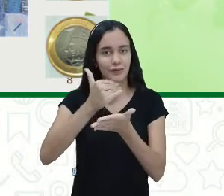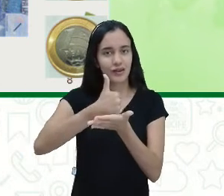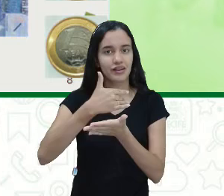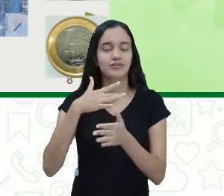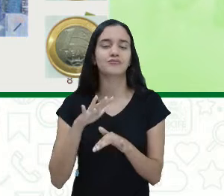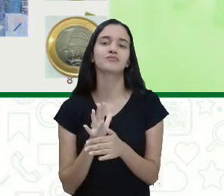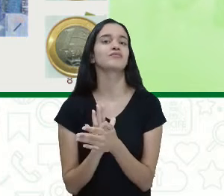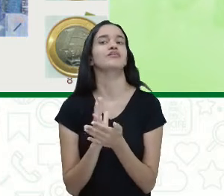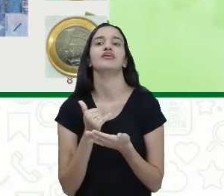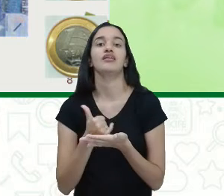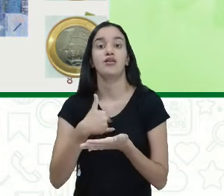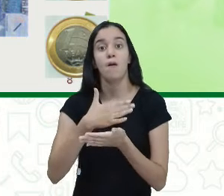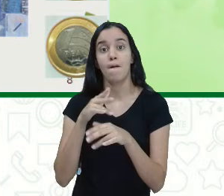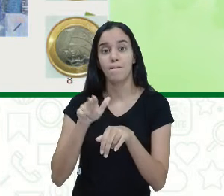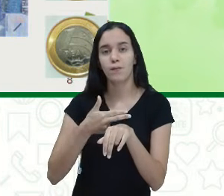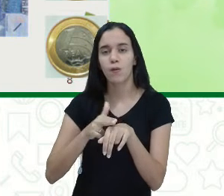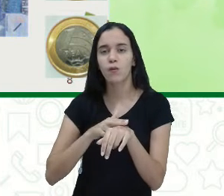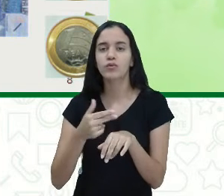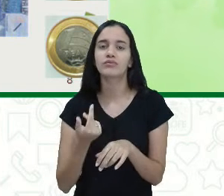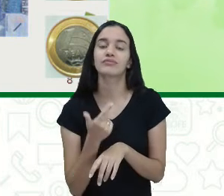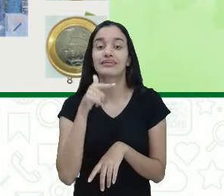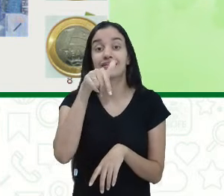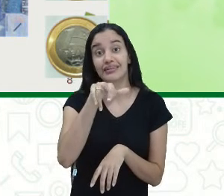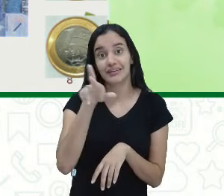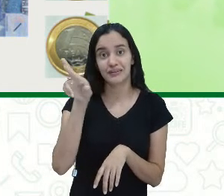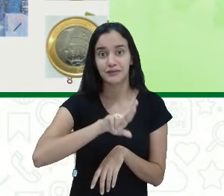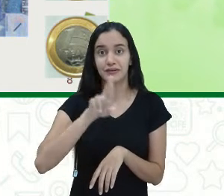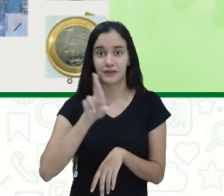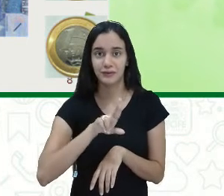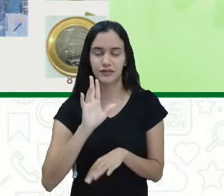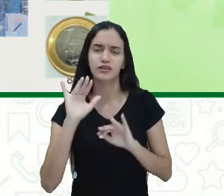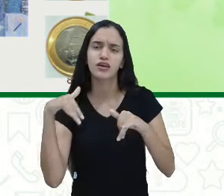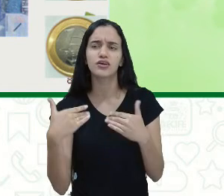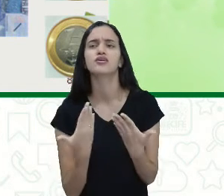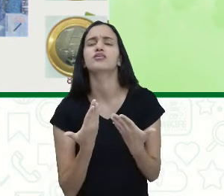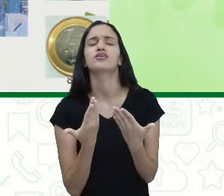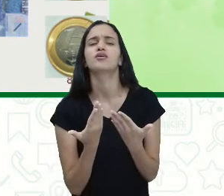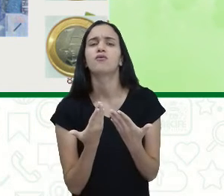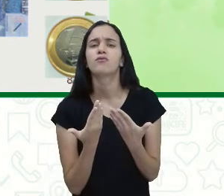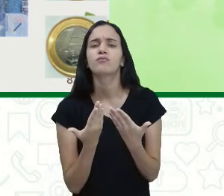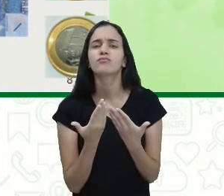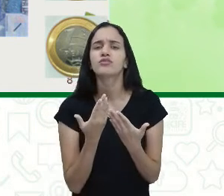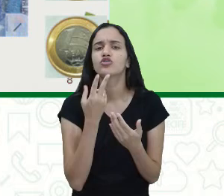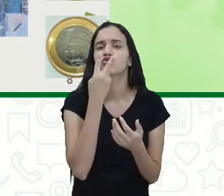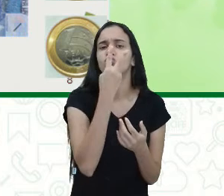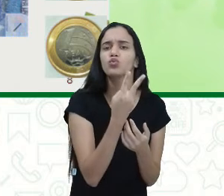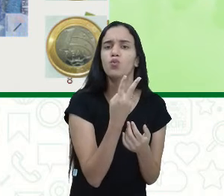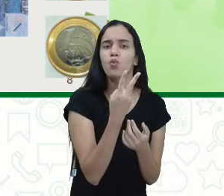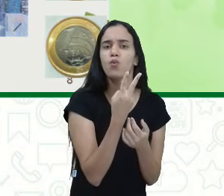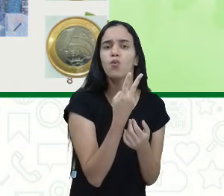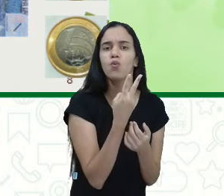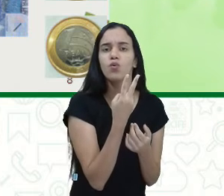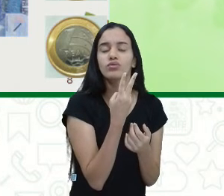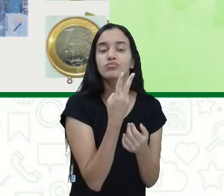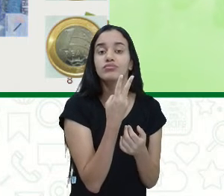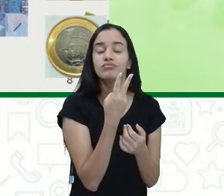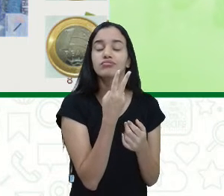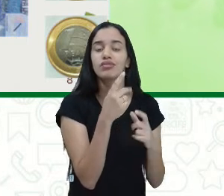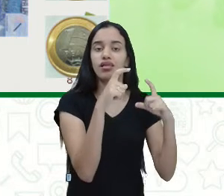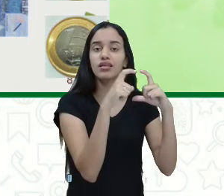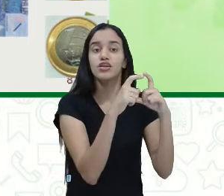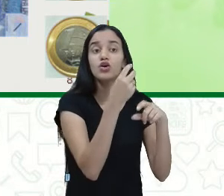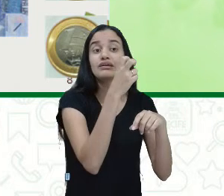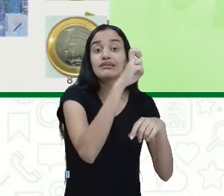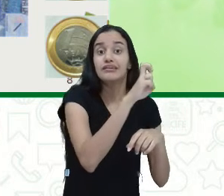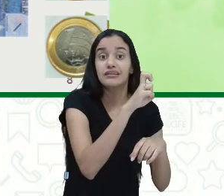bolo, custa R$ 7,00. Então, duas cédulas seriam uma de 5 e